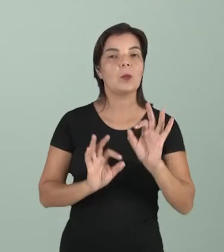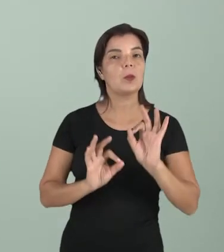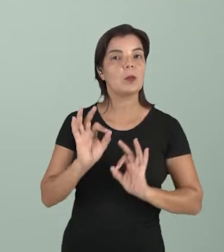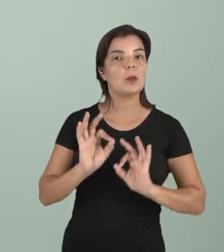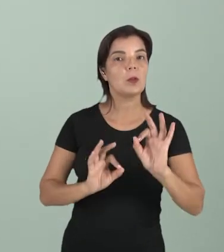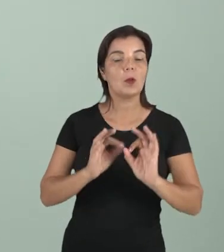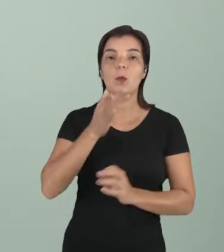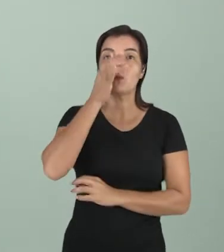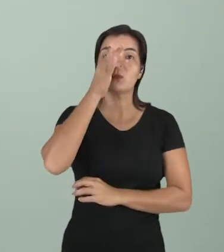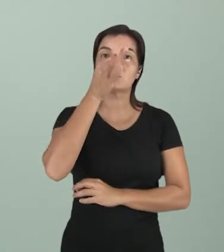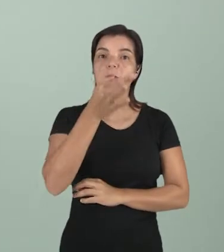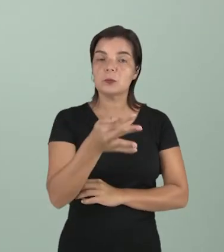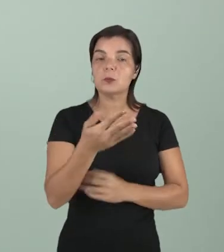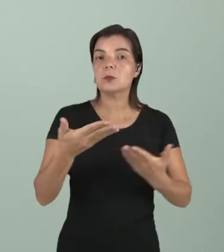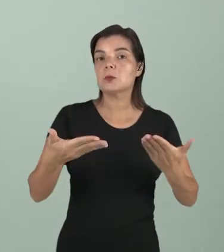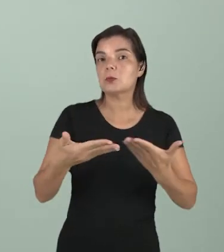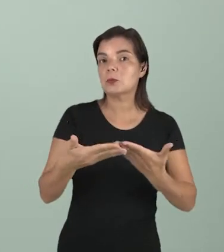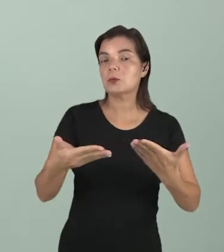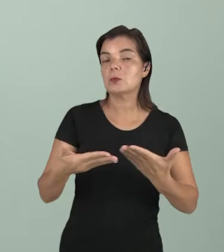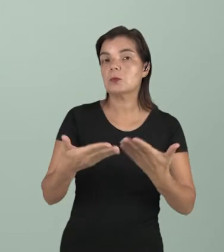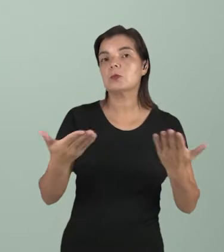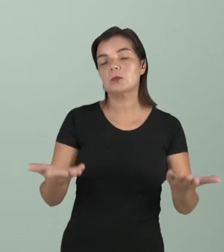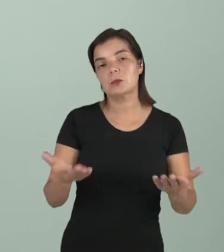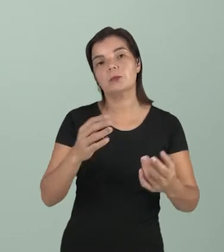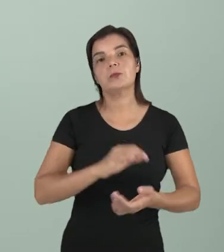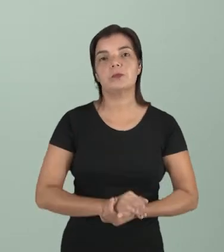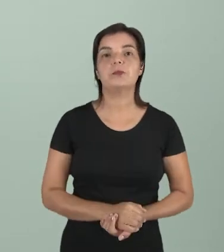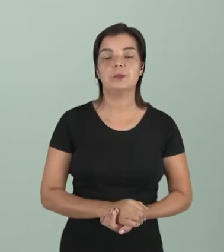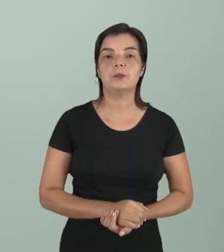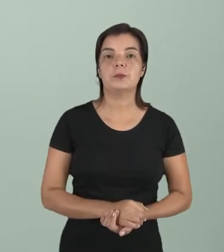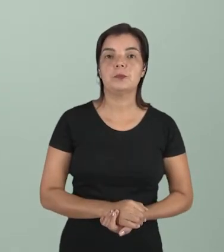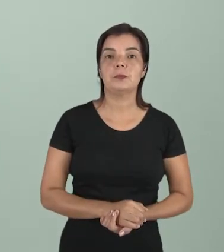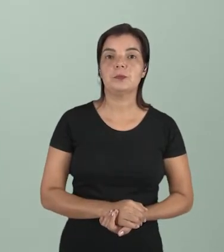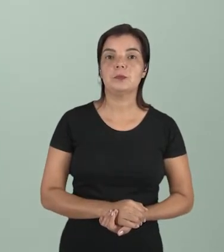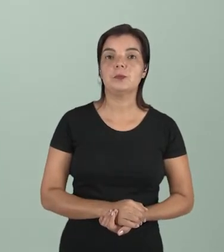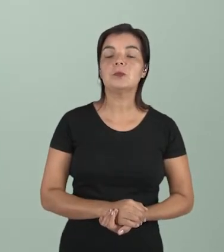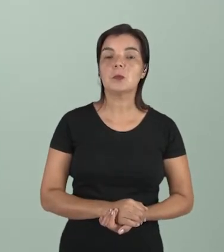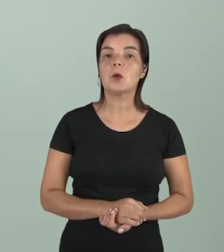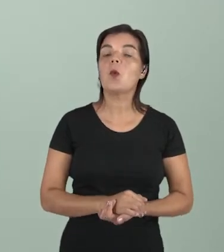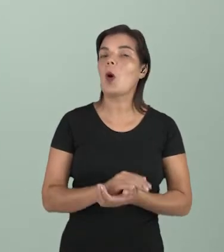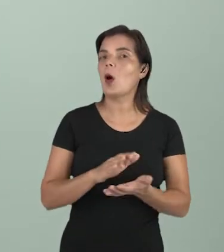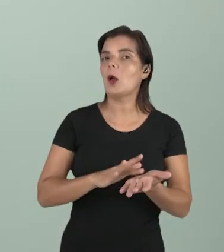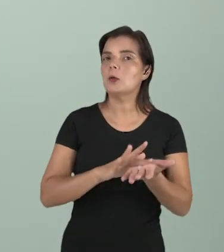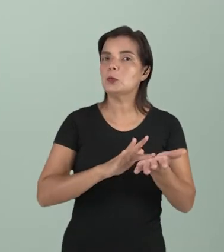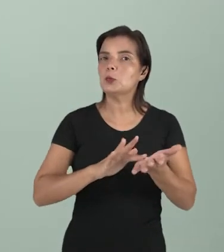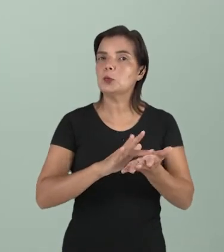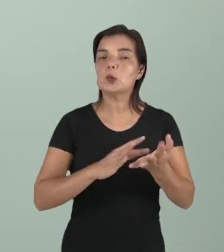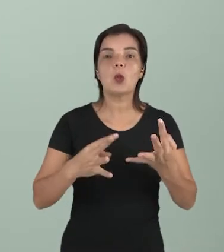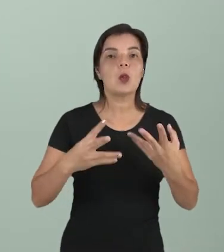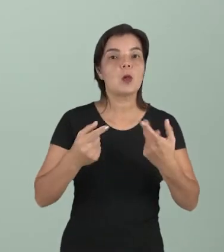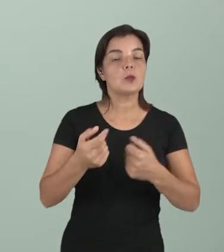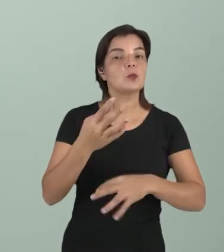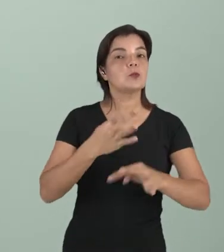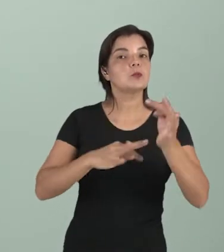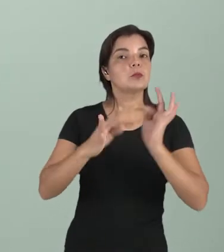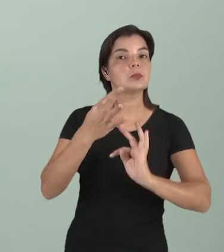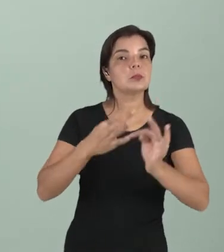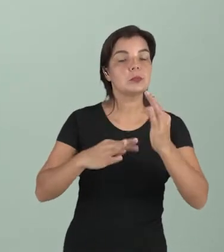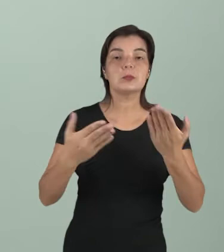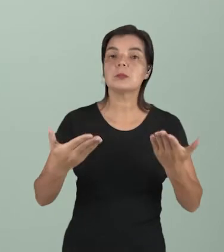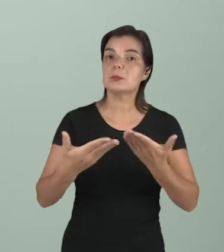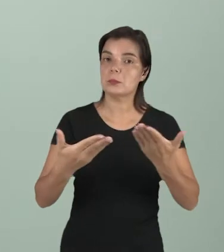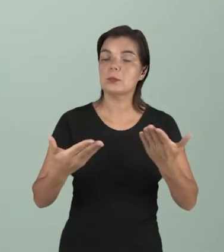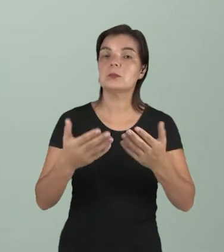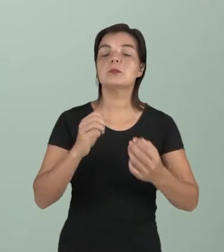prepararam-se para o futuro, já que hoje nós estamos aí considerada uma era digital. Tudo envolve tecnologia,